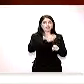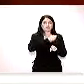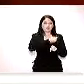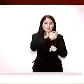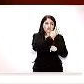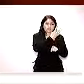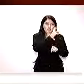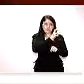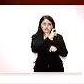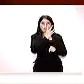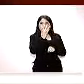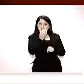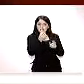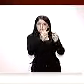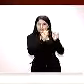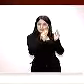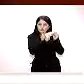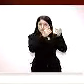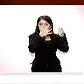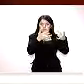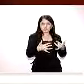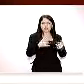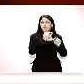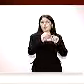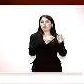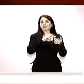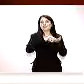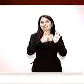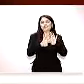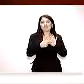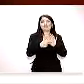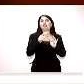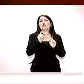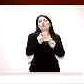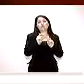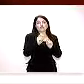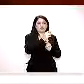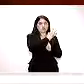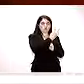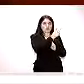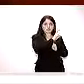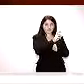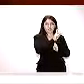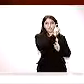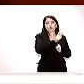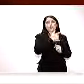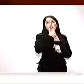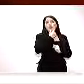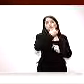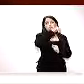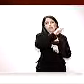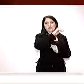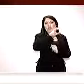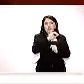45 46 que tratam de recursos ordinários 45 interposto por Mário takayoshi